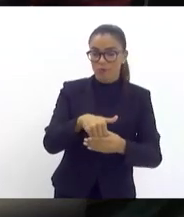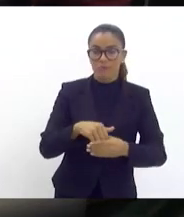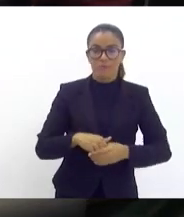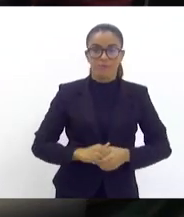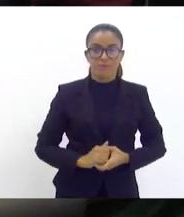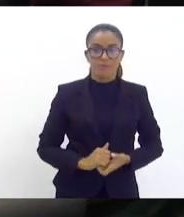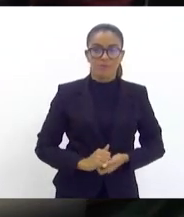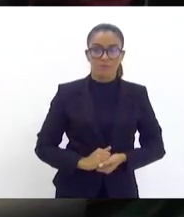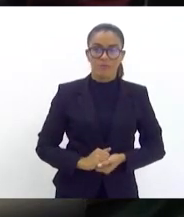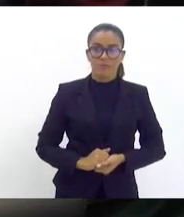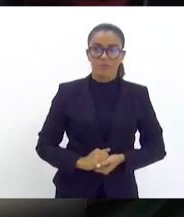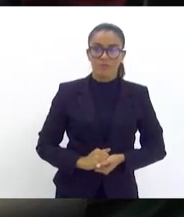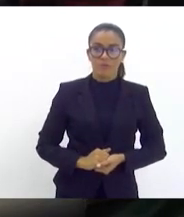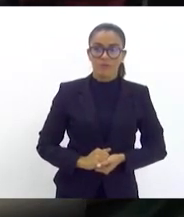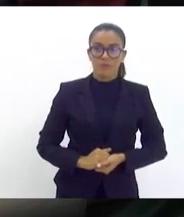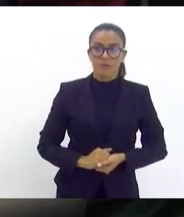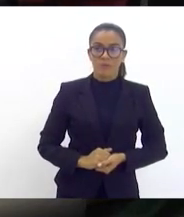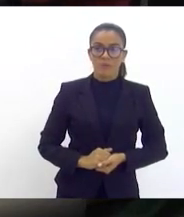ambiente.